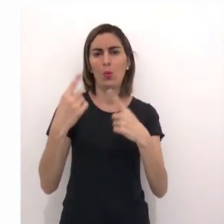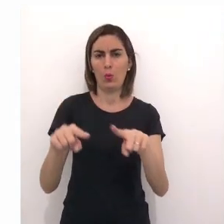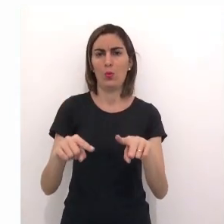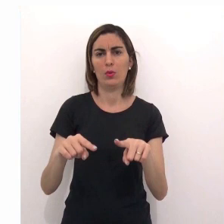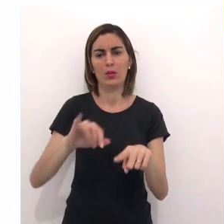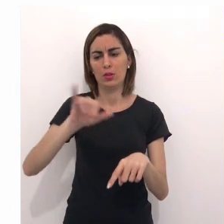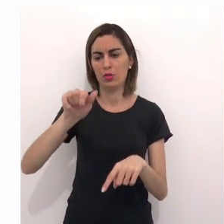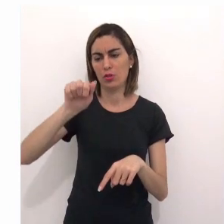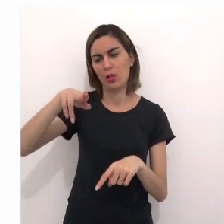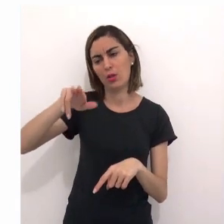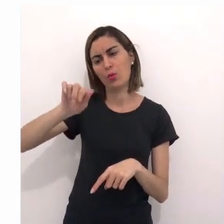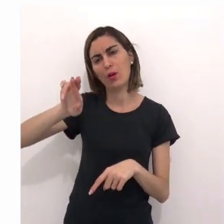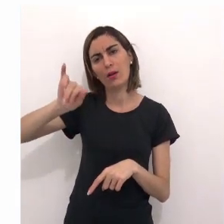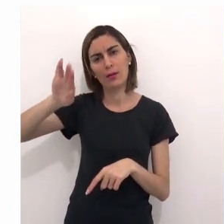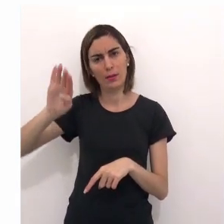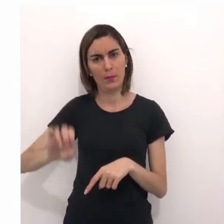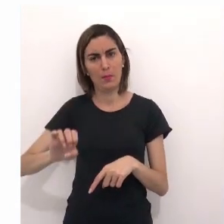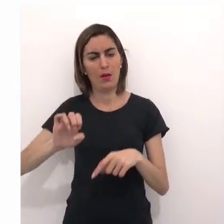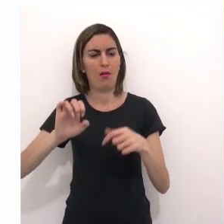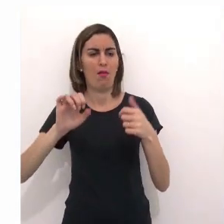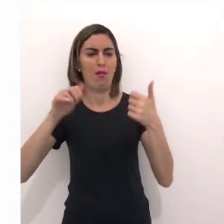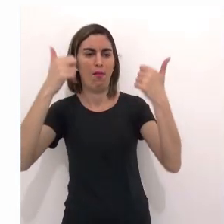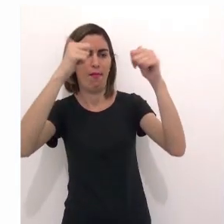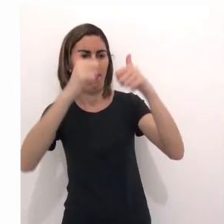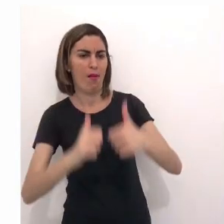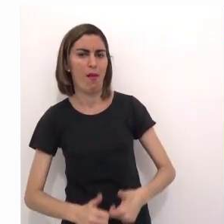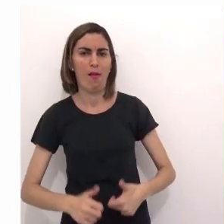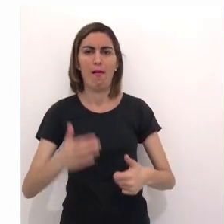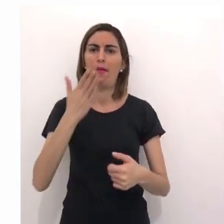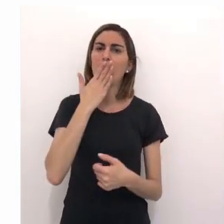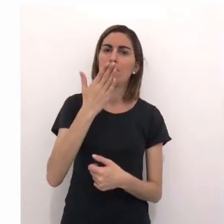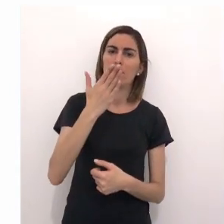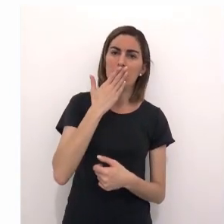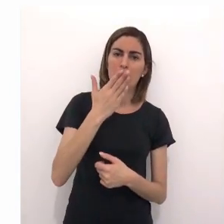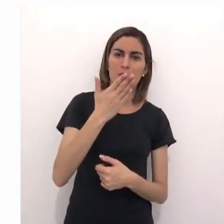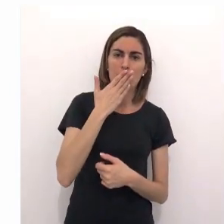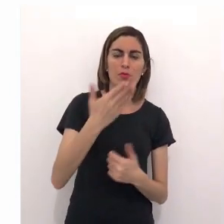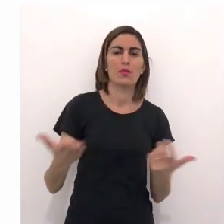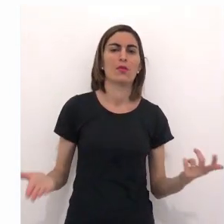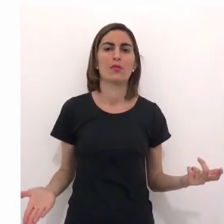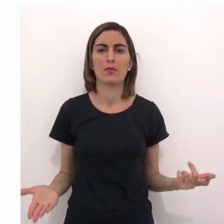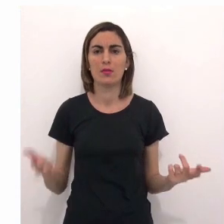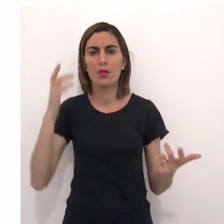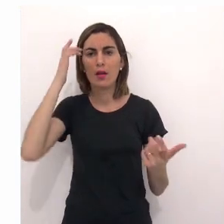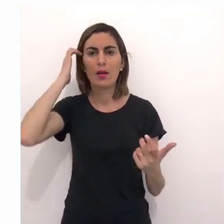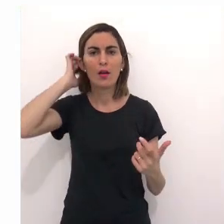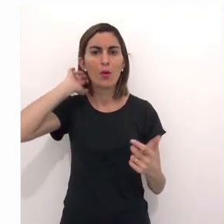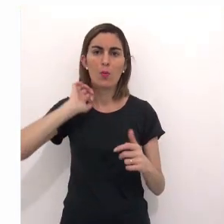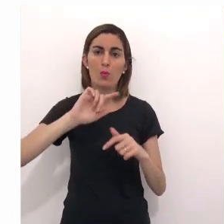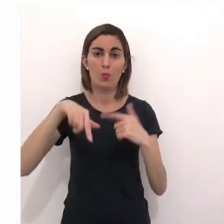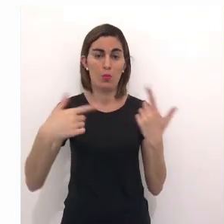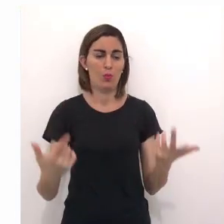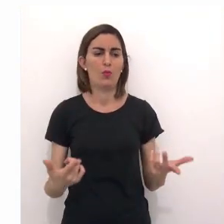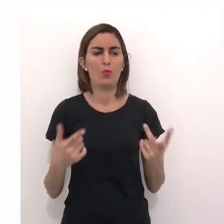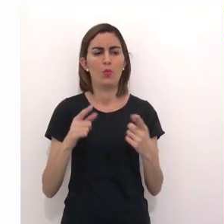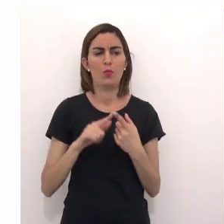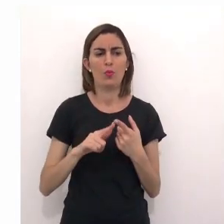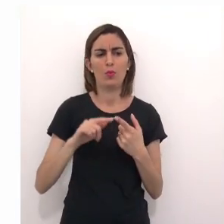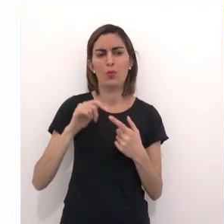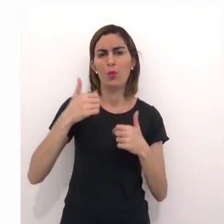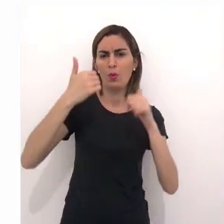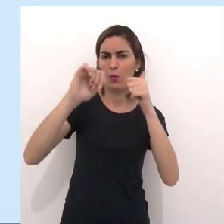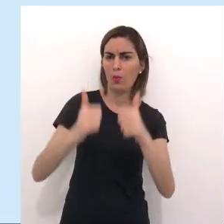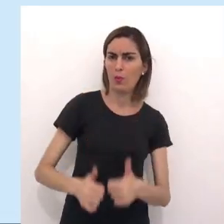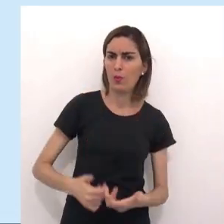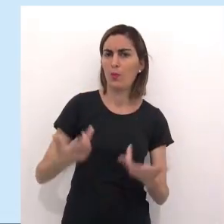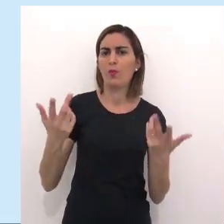Jaguaripe, idolatria indígenas, e o Acotundá, idolatrias